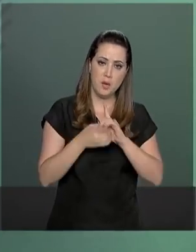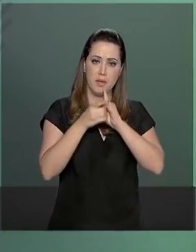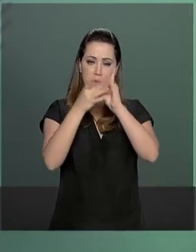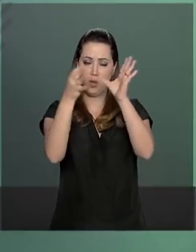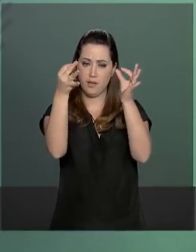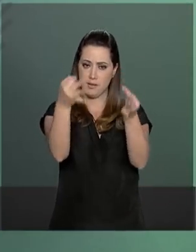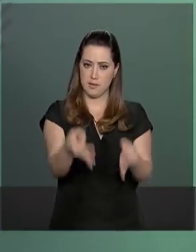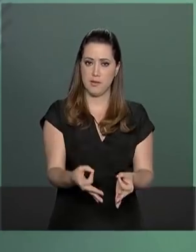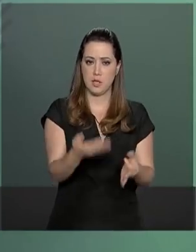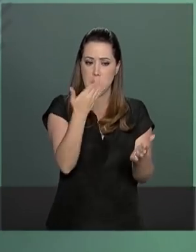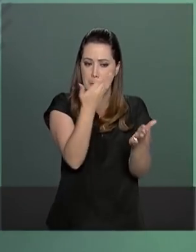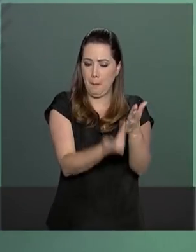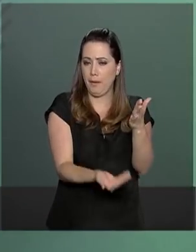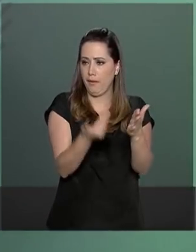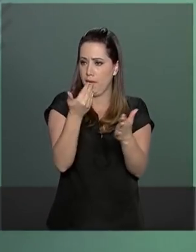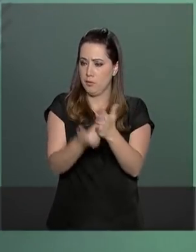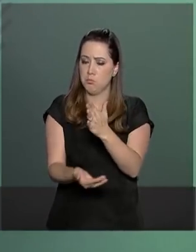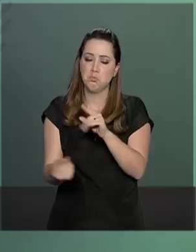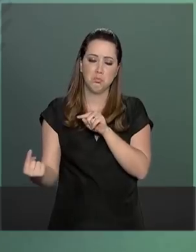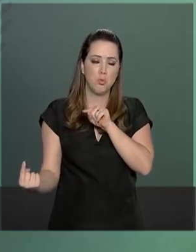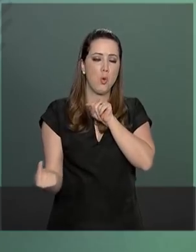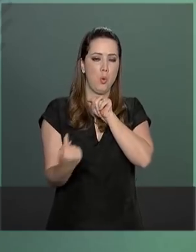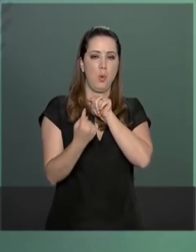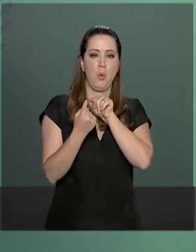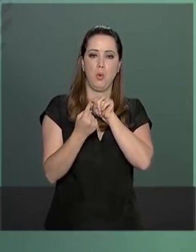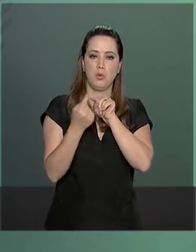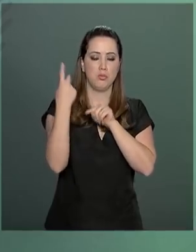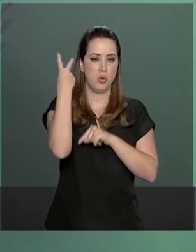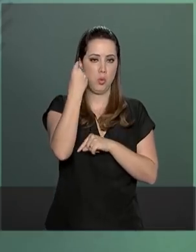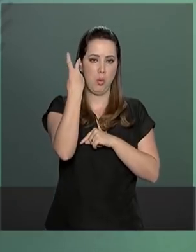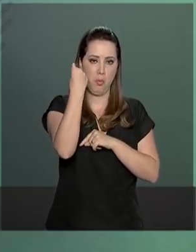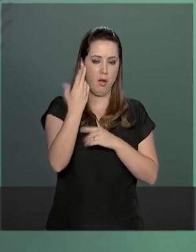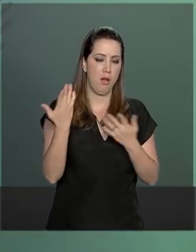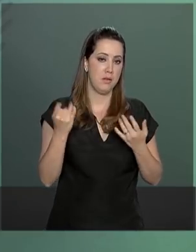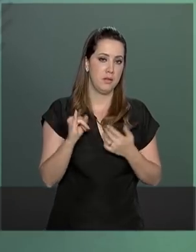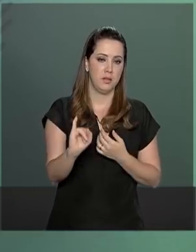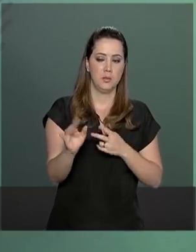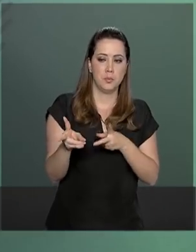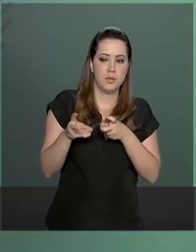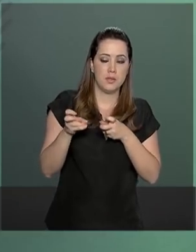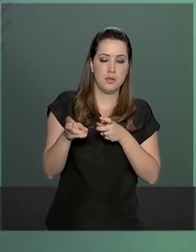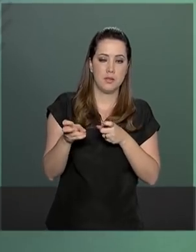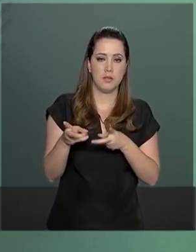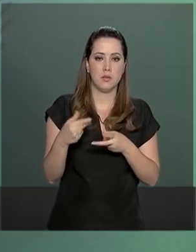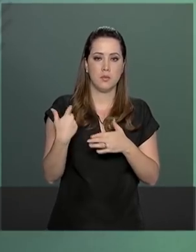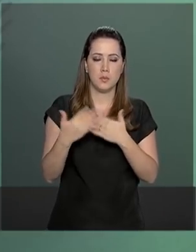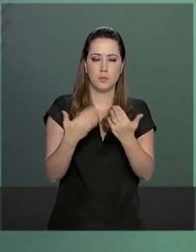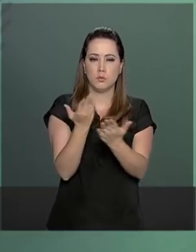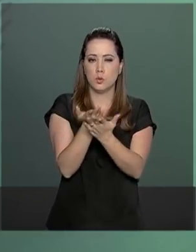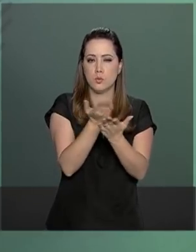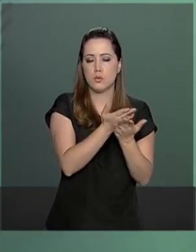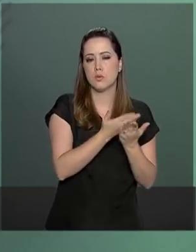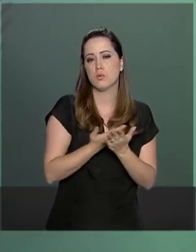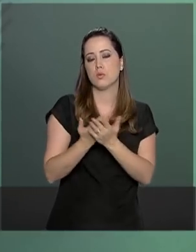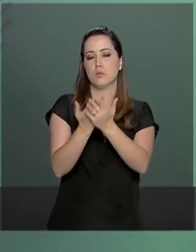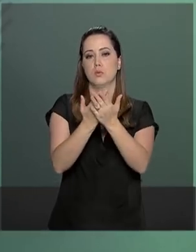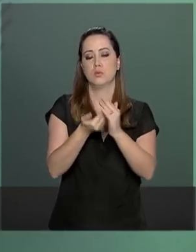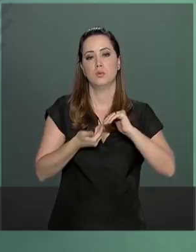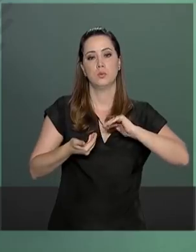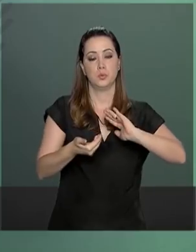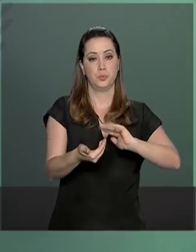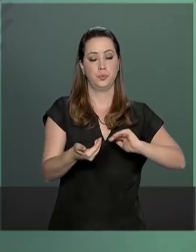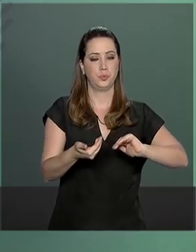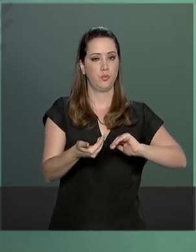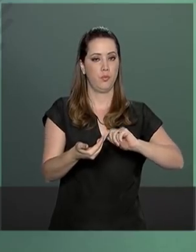as derrotas são aceitas naturalmente quando se percebe as análises do congresso o